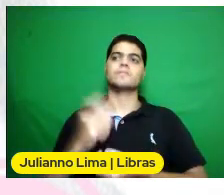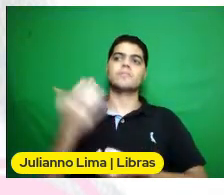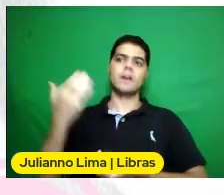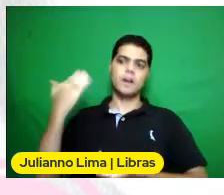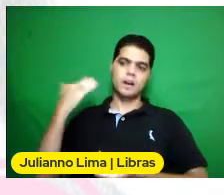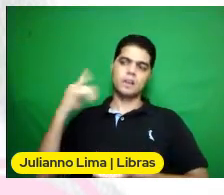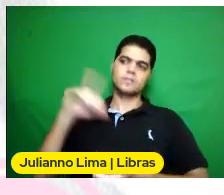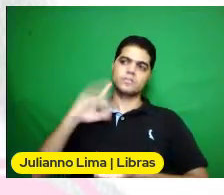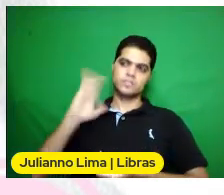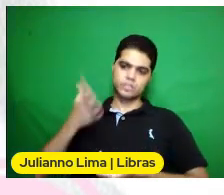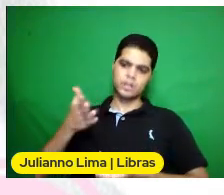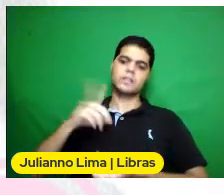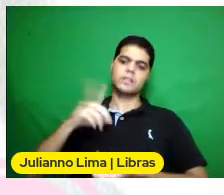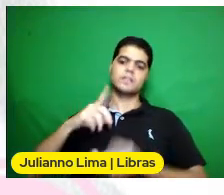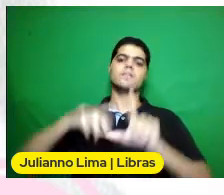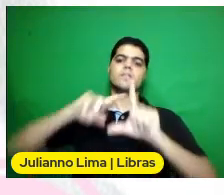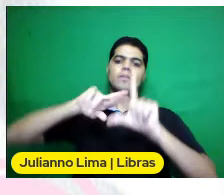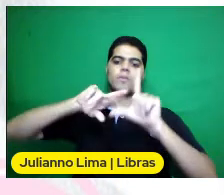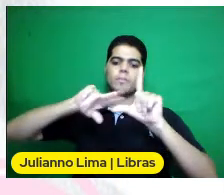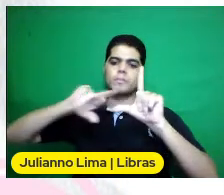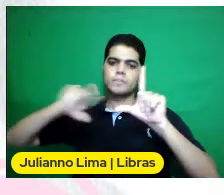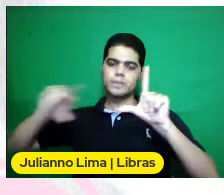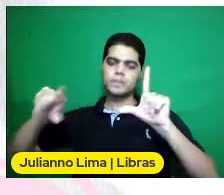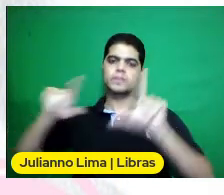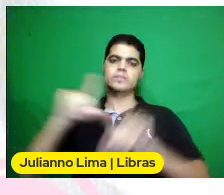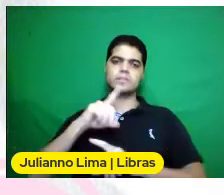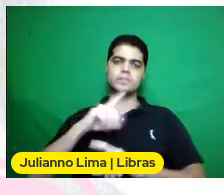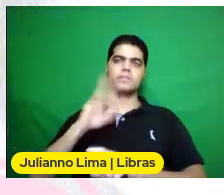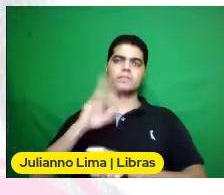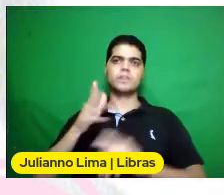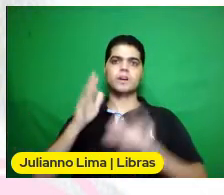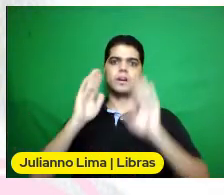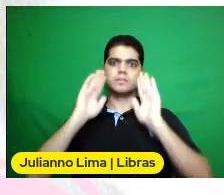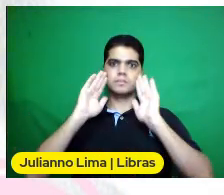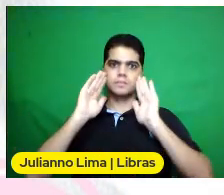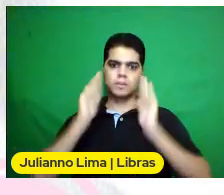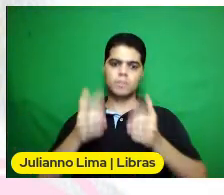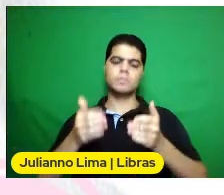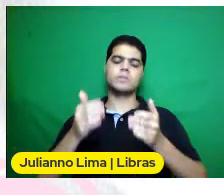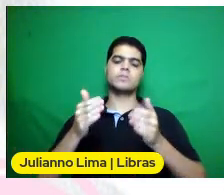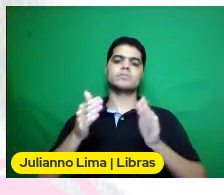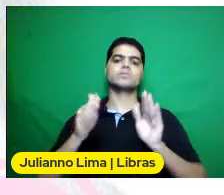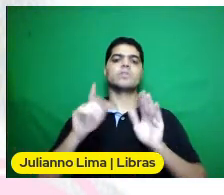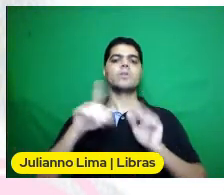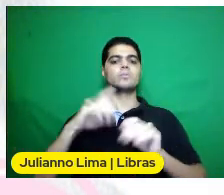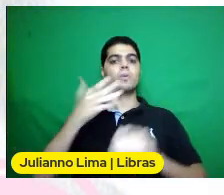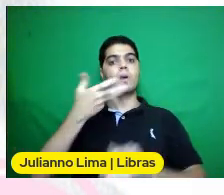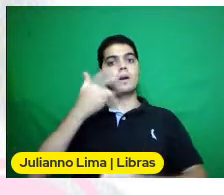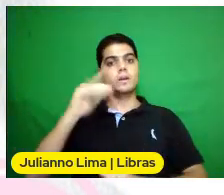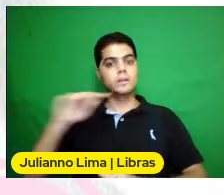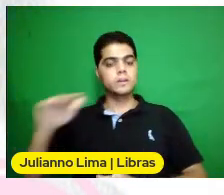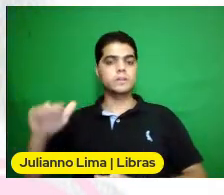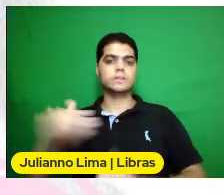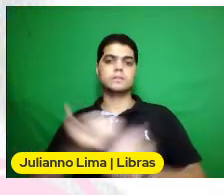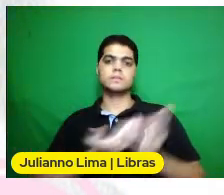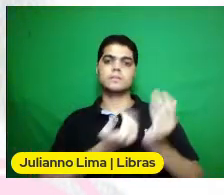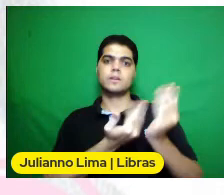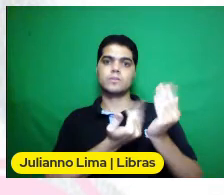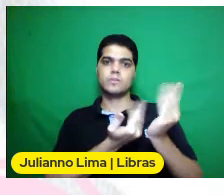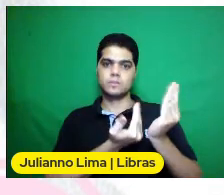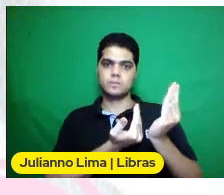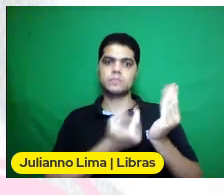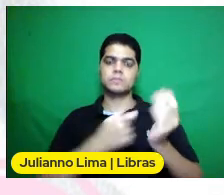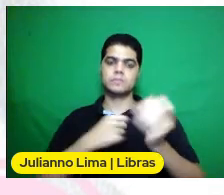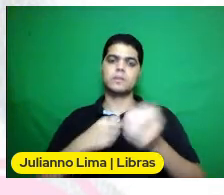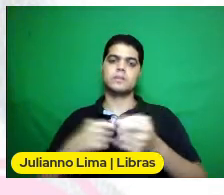mídia essencialmente para crianças e adolescentes, né, que é o quadrinho.